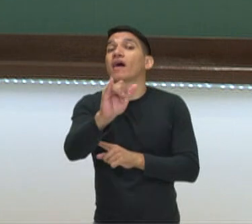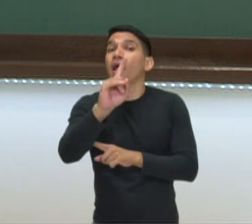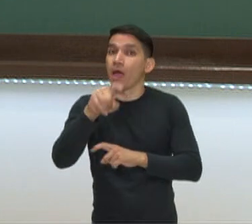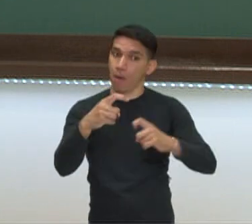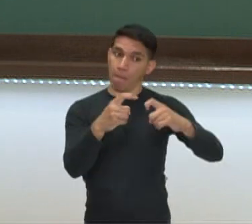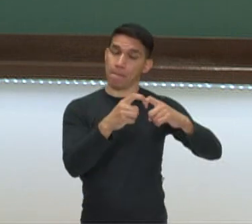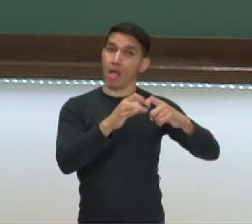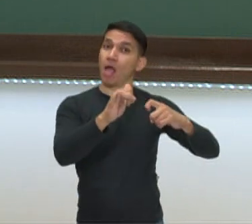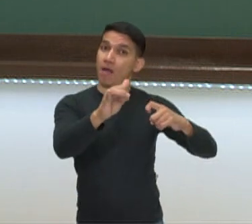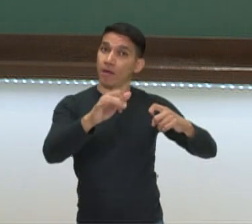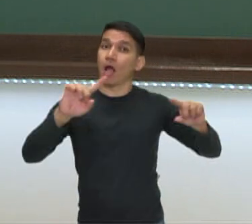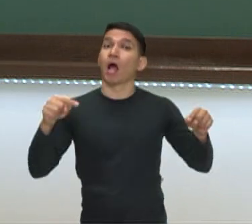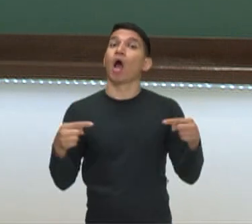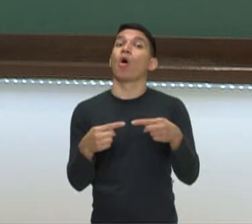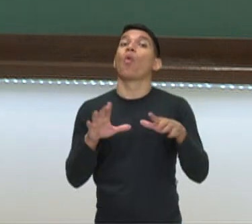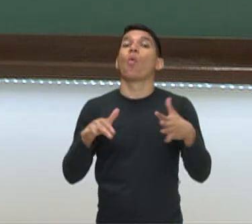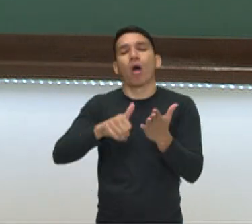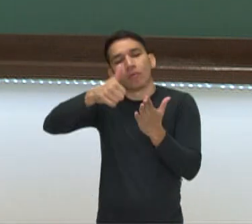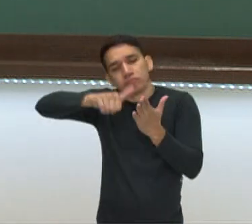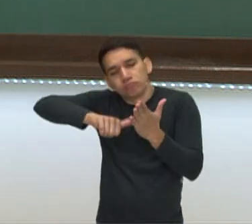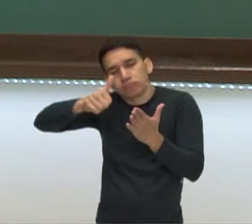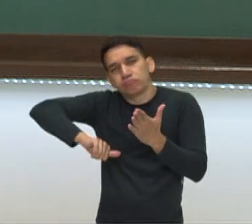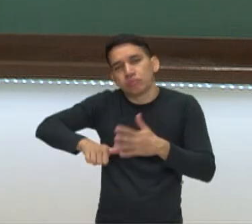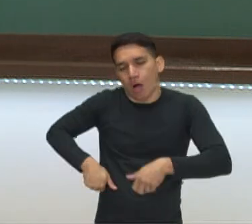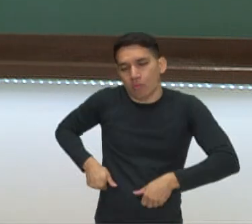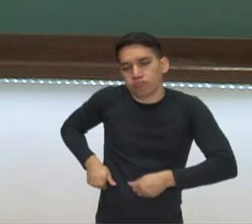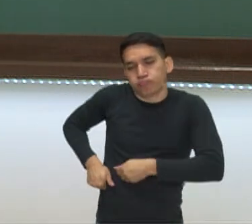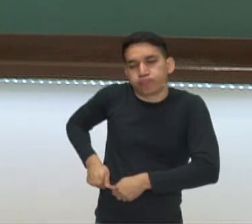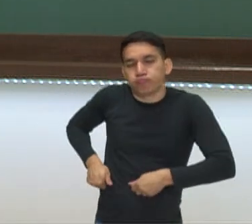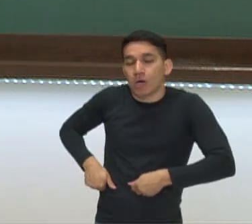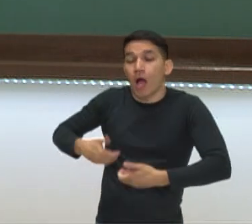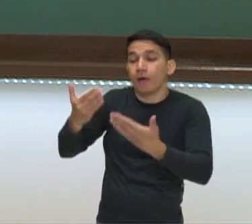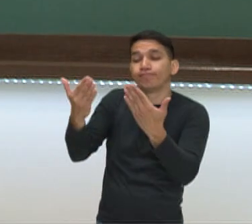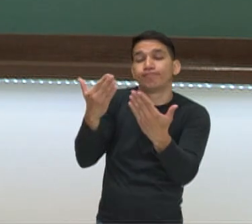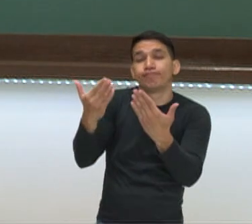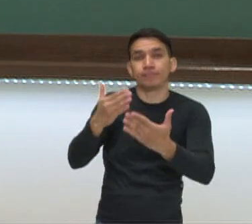o médico, de acordo com os exames que ele vai solicitar.